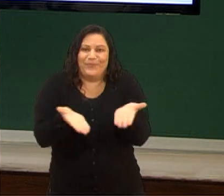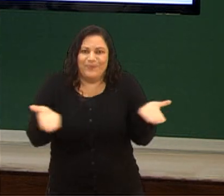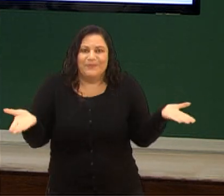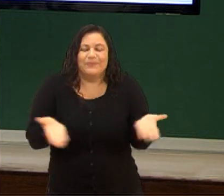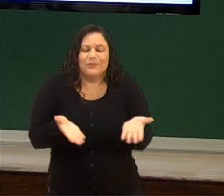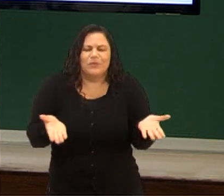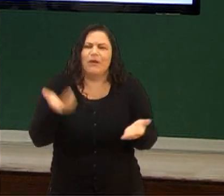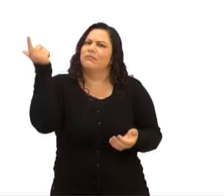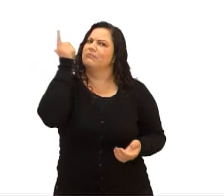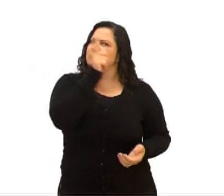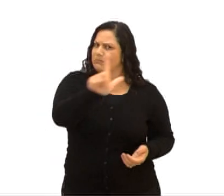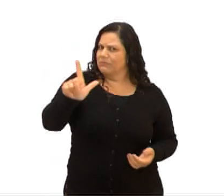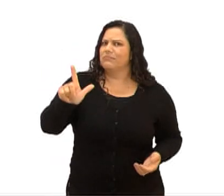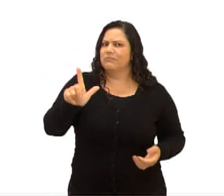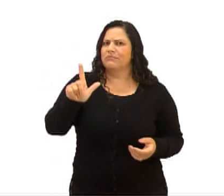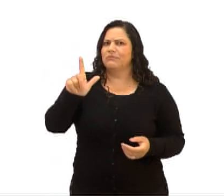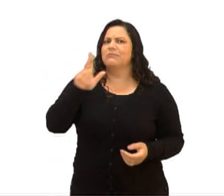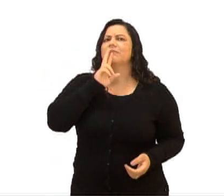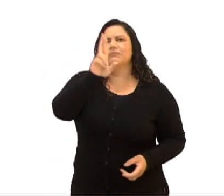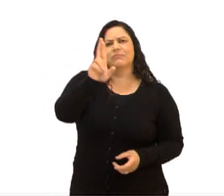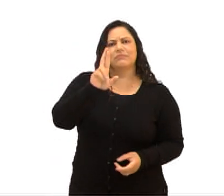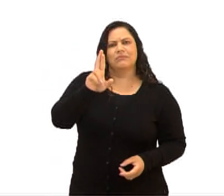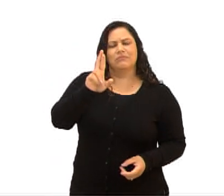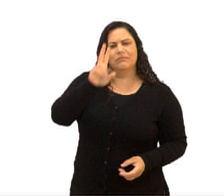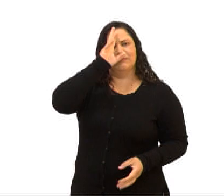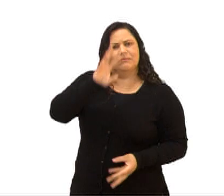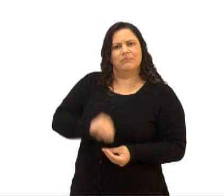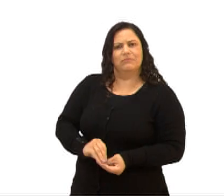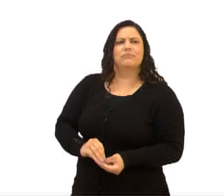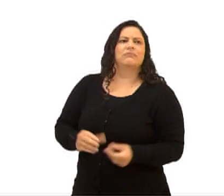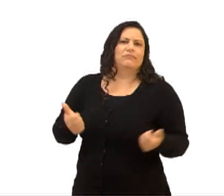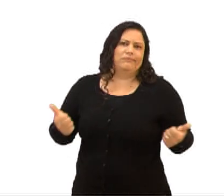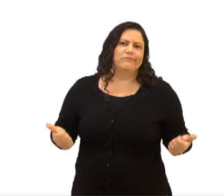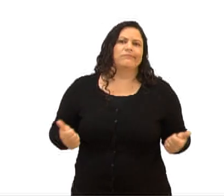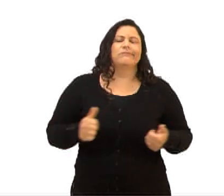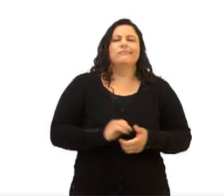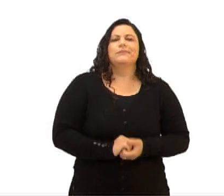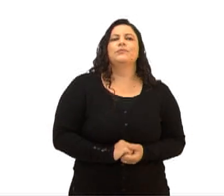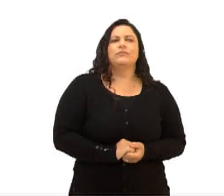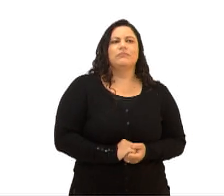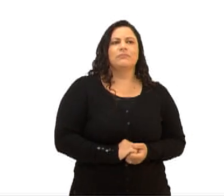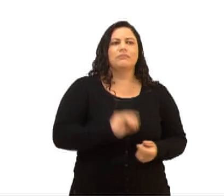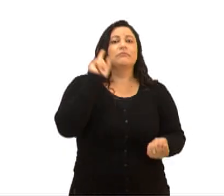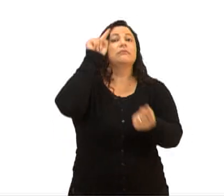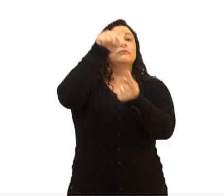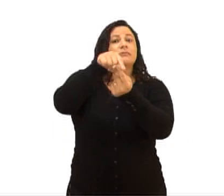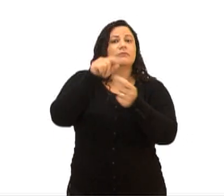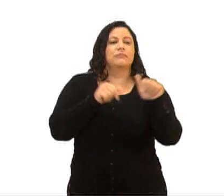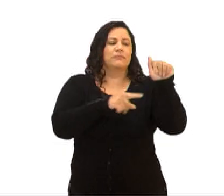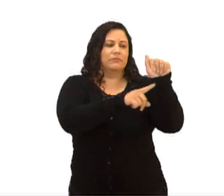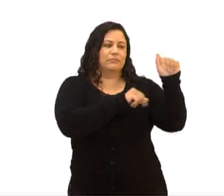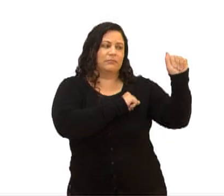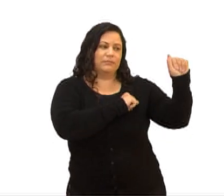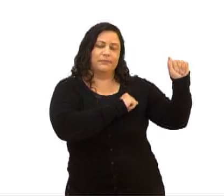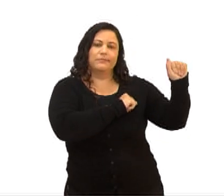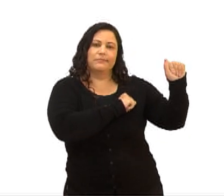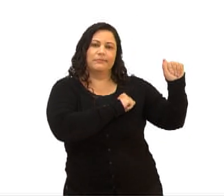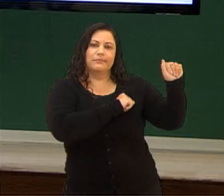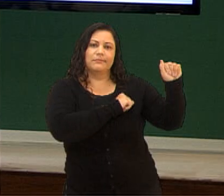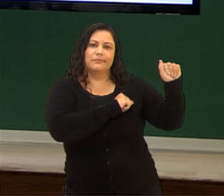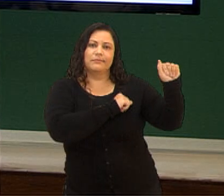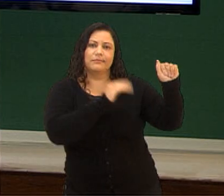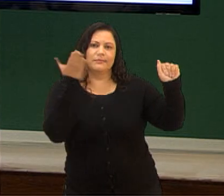Agora eu consigo chegar no resultado que eu quero. Então, vamos determinar o quê? Determinação de A. É aquela matriz que estava lá